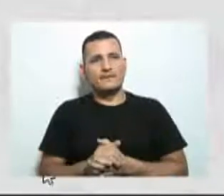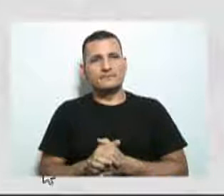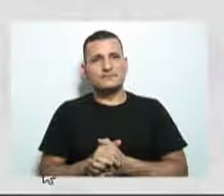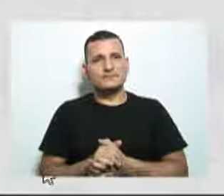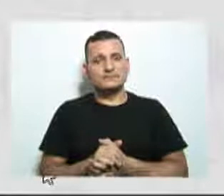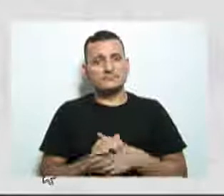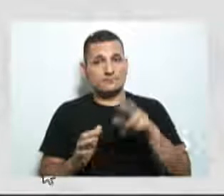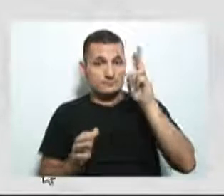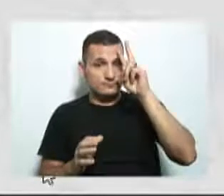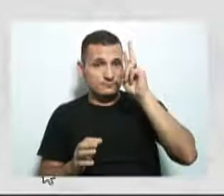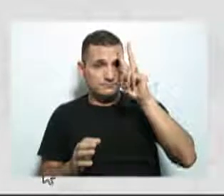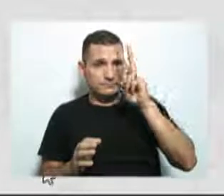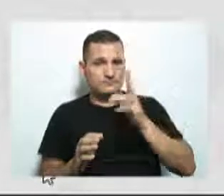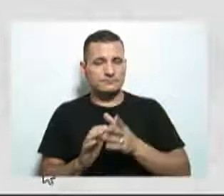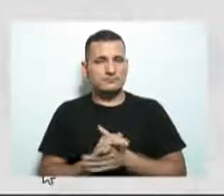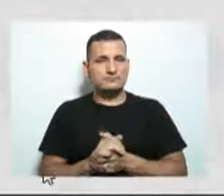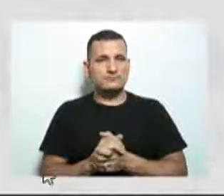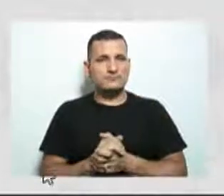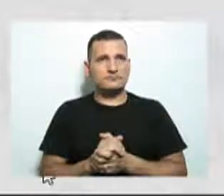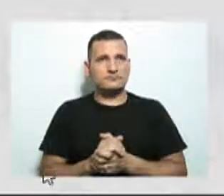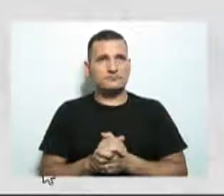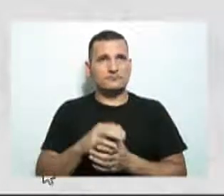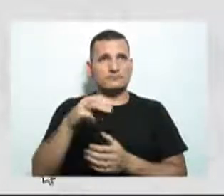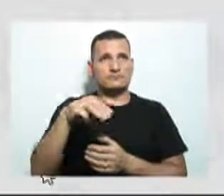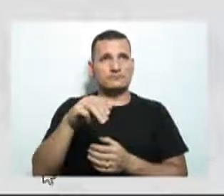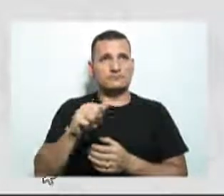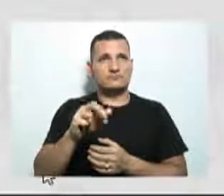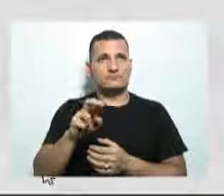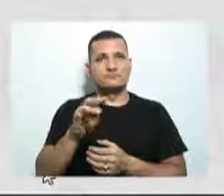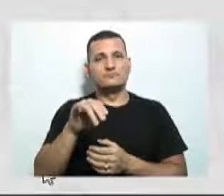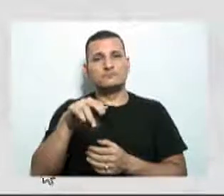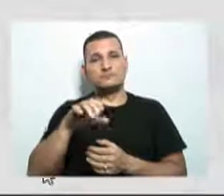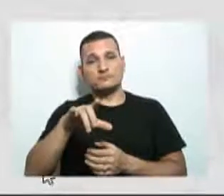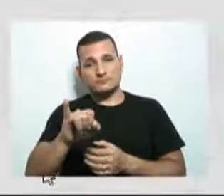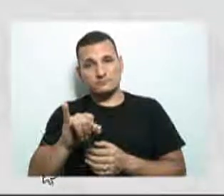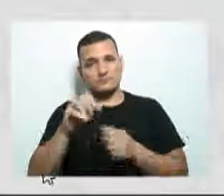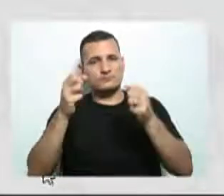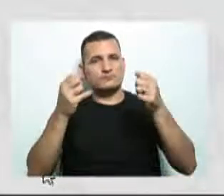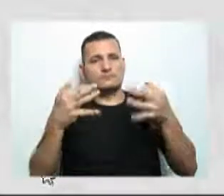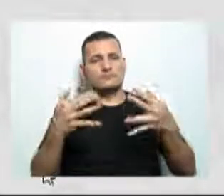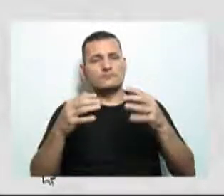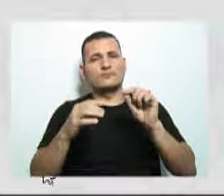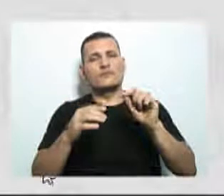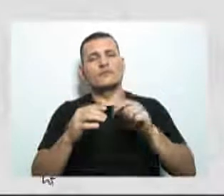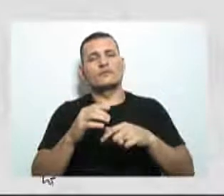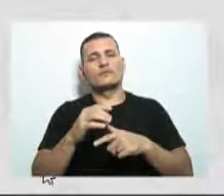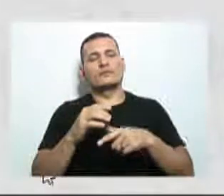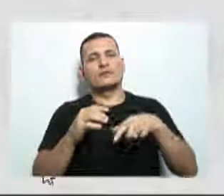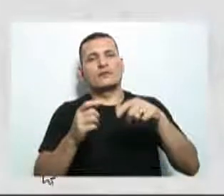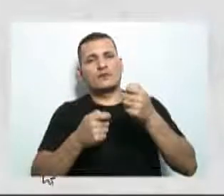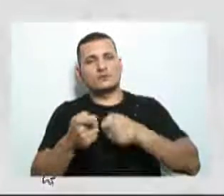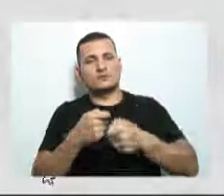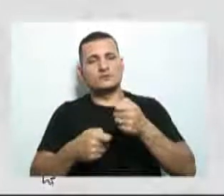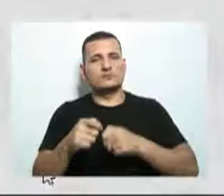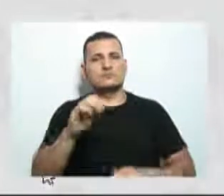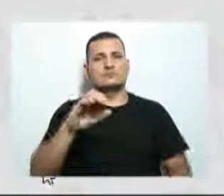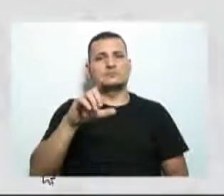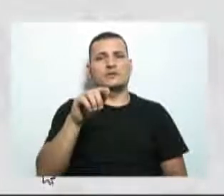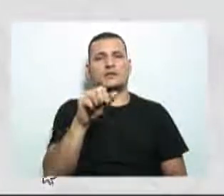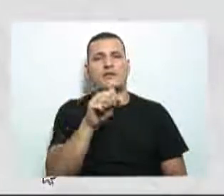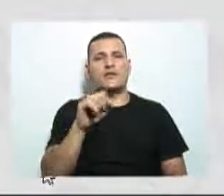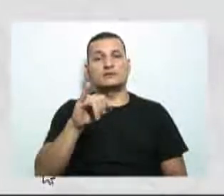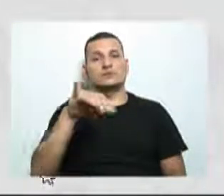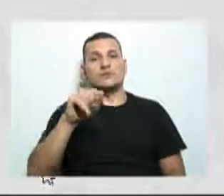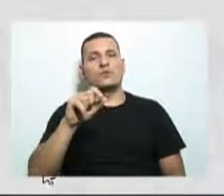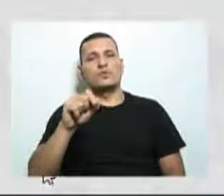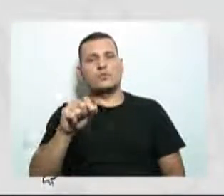Lembramos que o autor defende a negociação clássica, ganha-ganha, onde